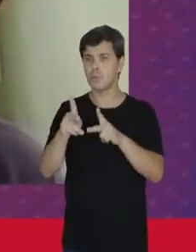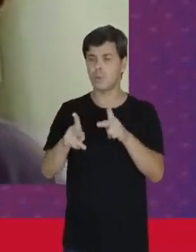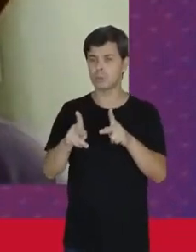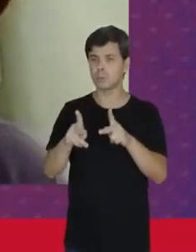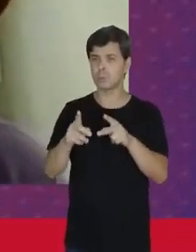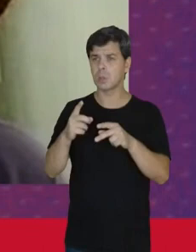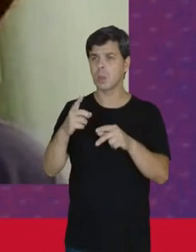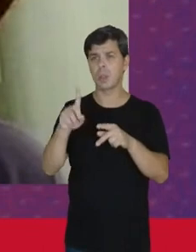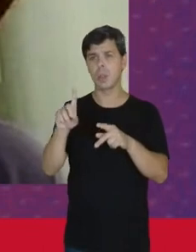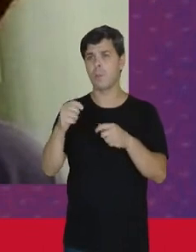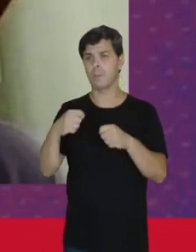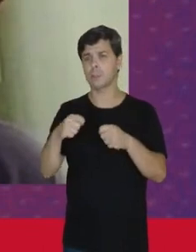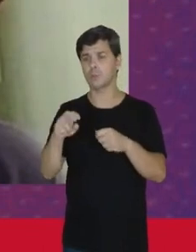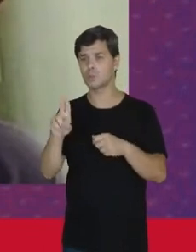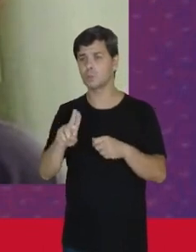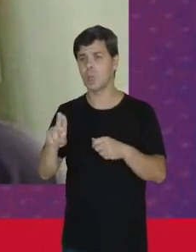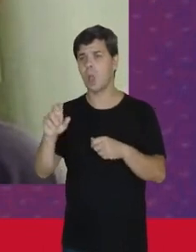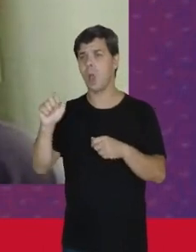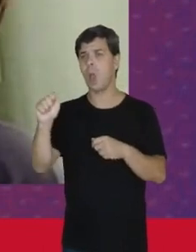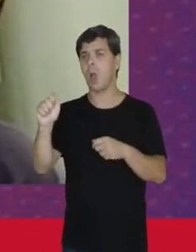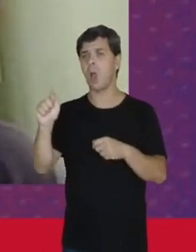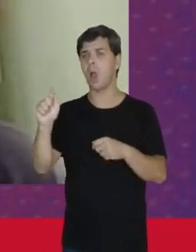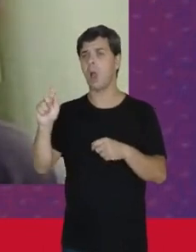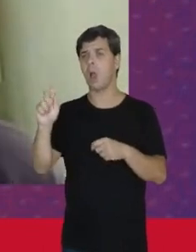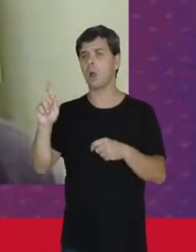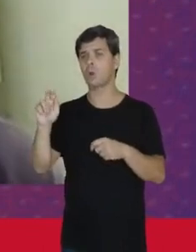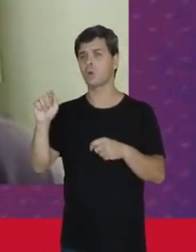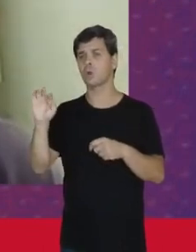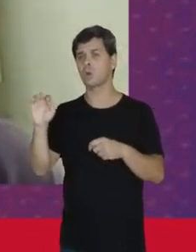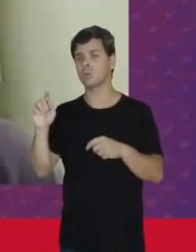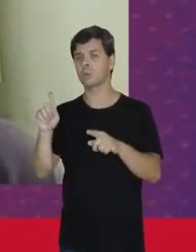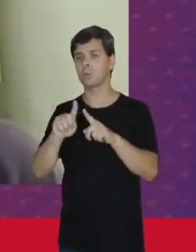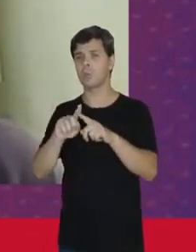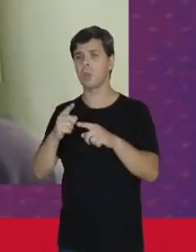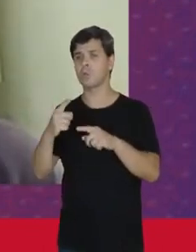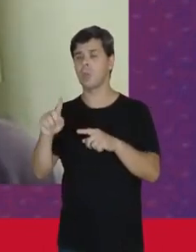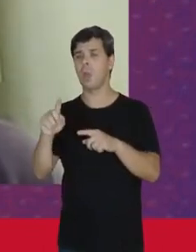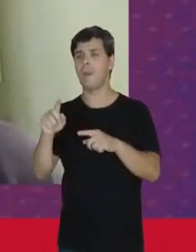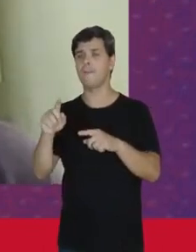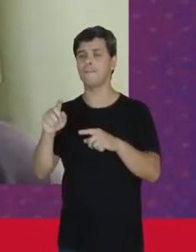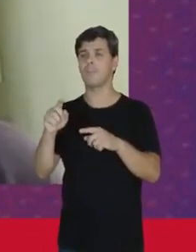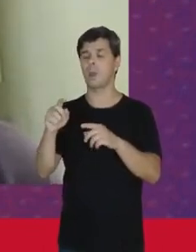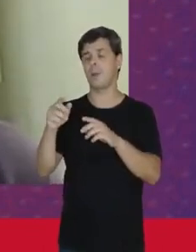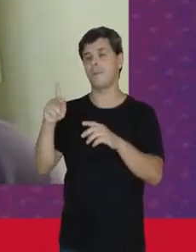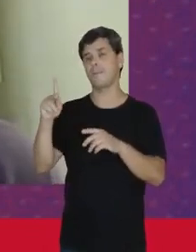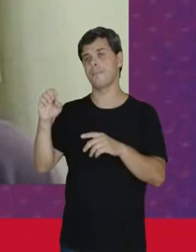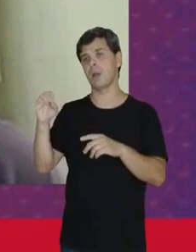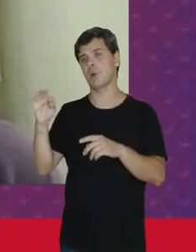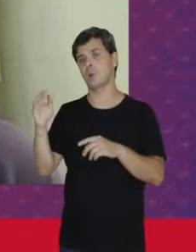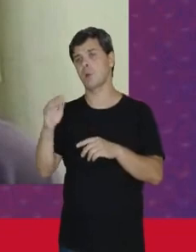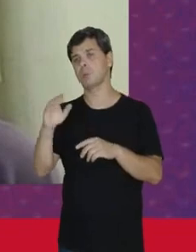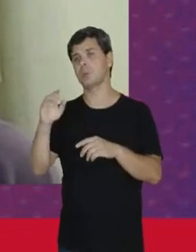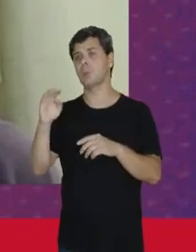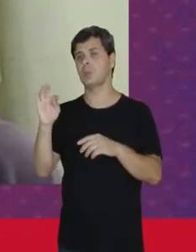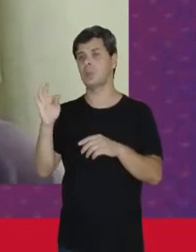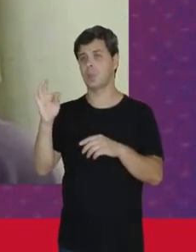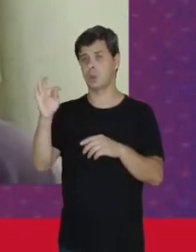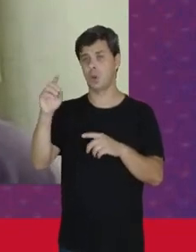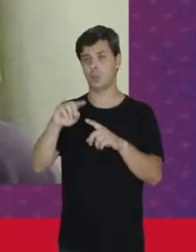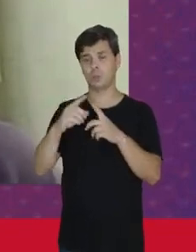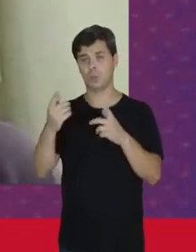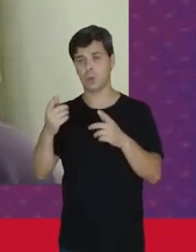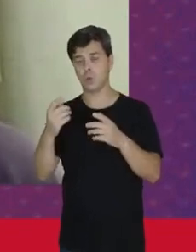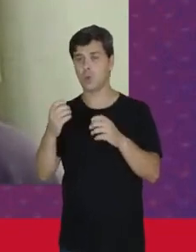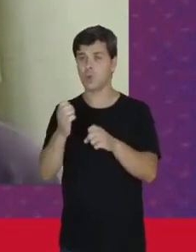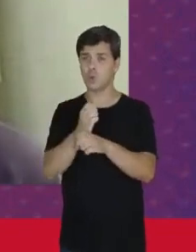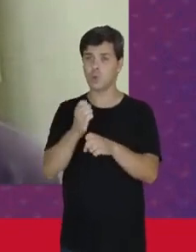utilizar esses agrotóxicos e esse pacote tecnológico, né? E essa discussão a gente faz e tem construído